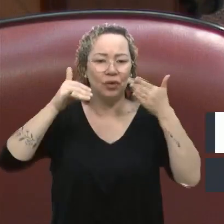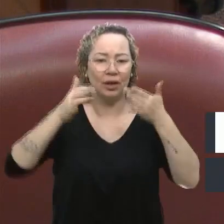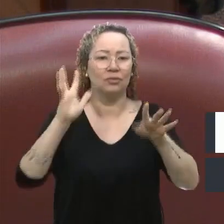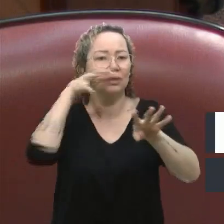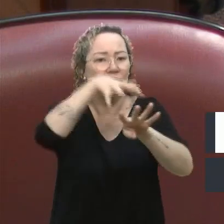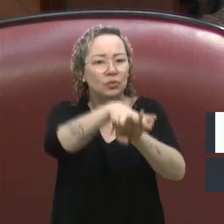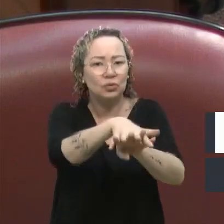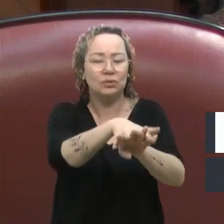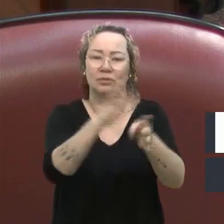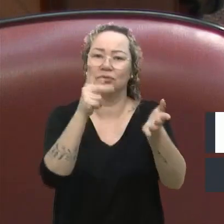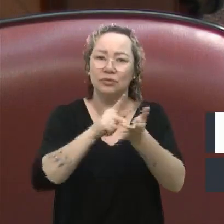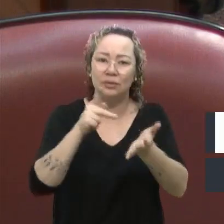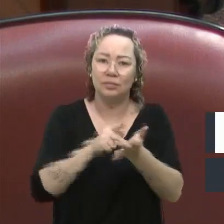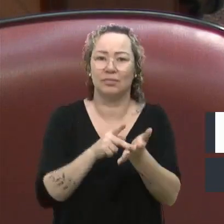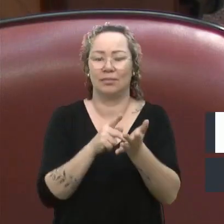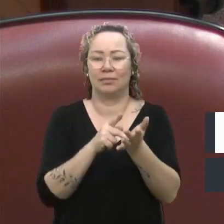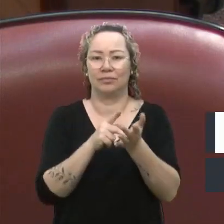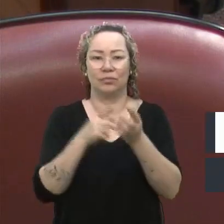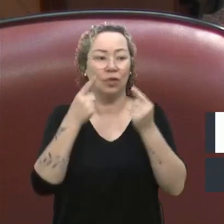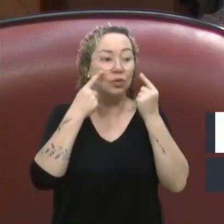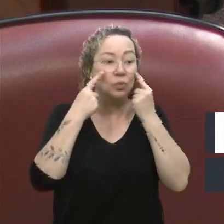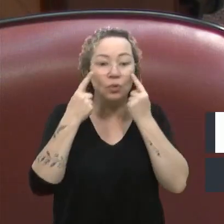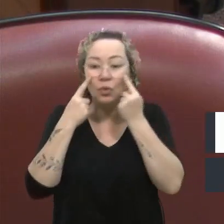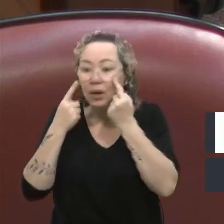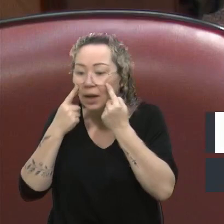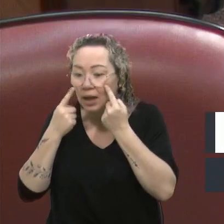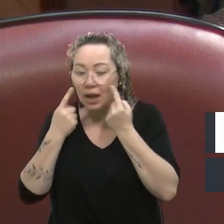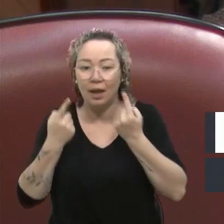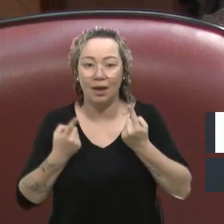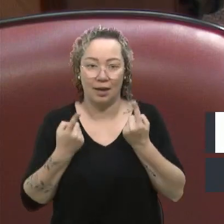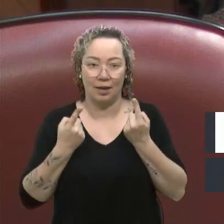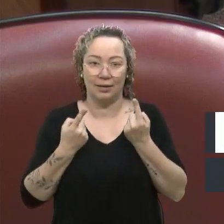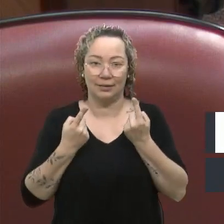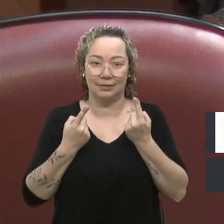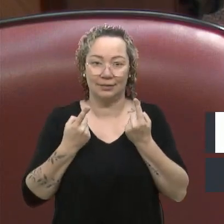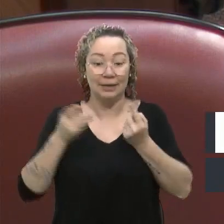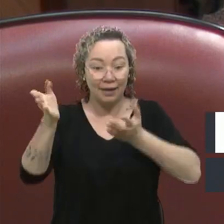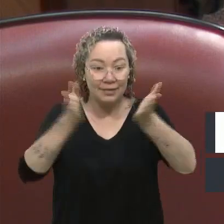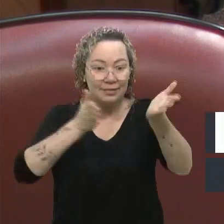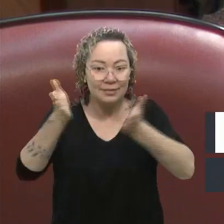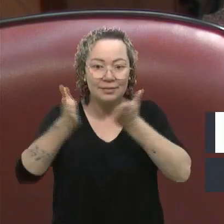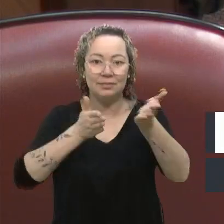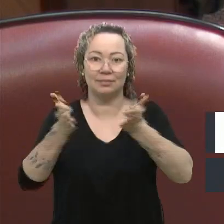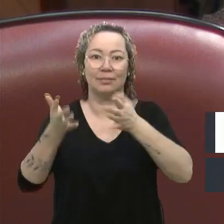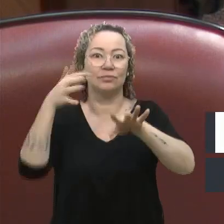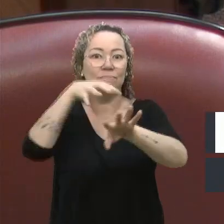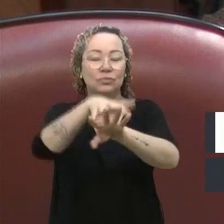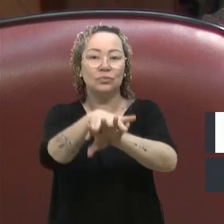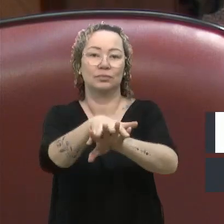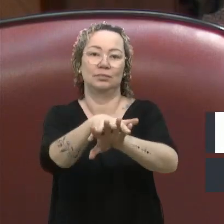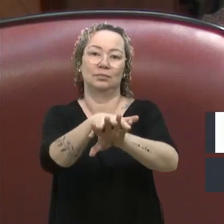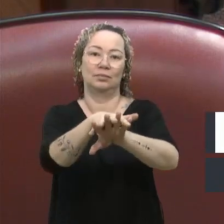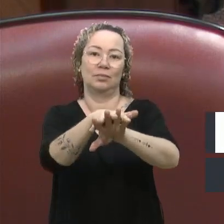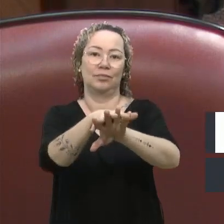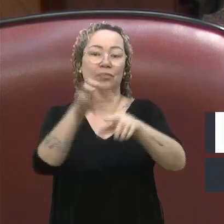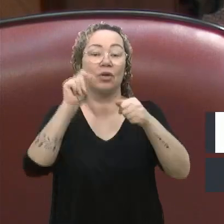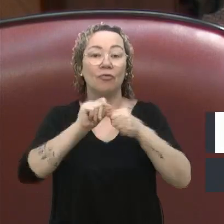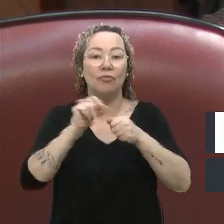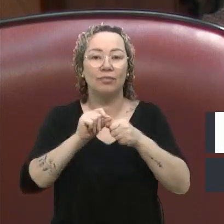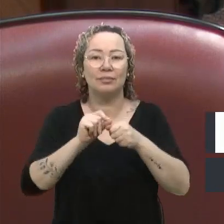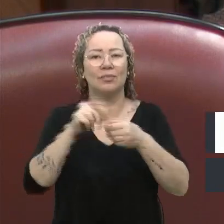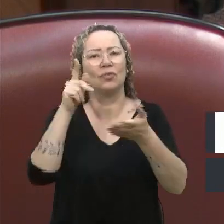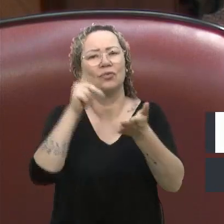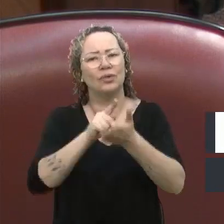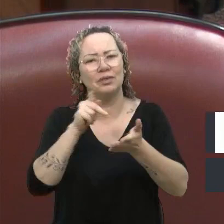dando o viés do olhar da acessibilidade, da inclusão, promovendo de fato com que